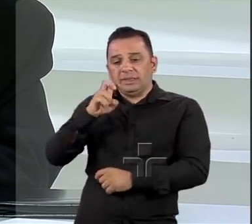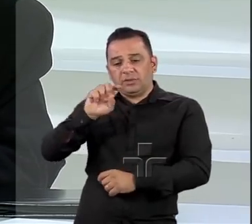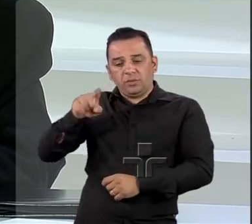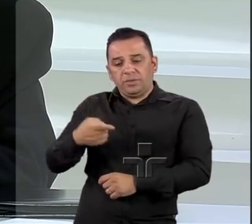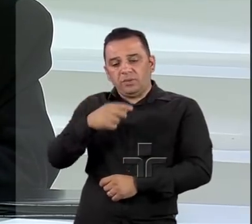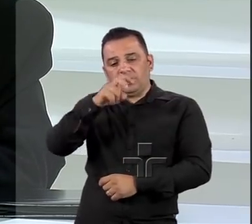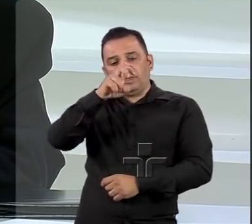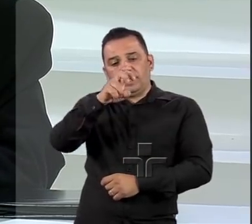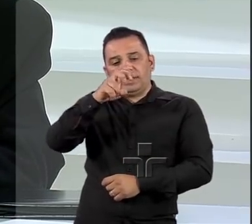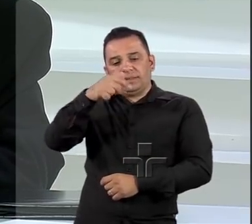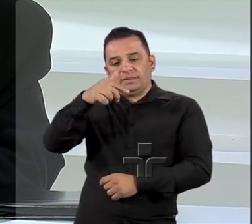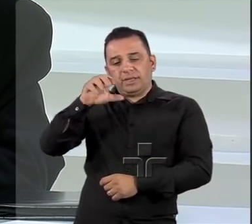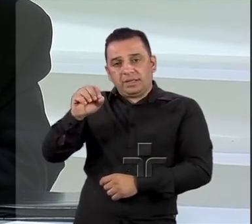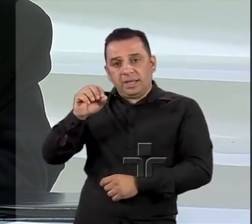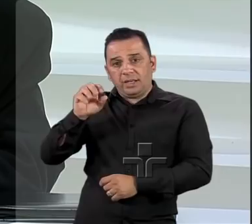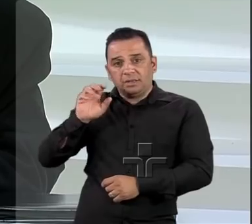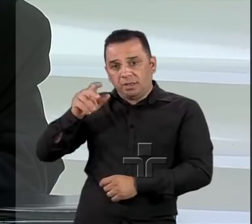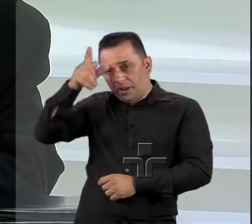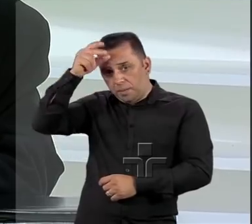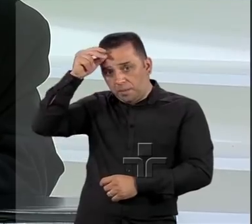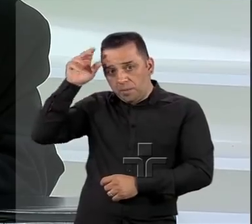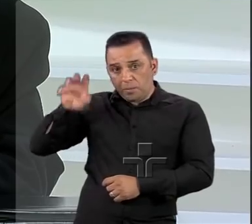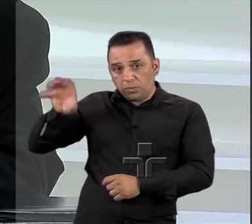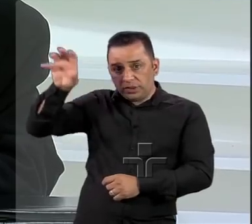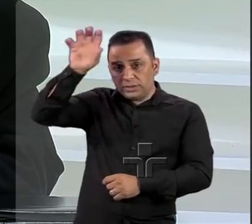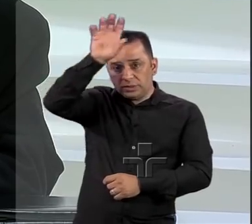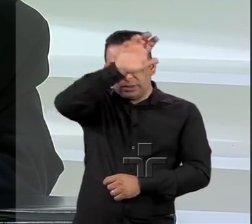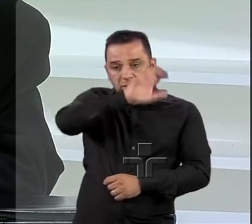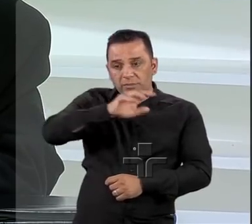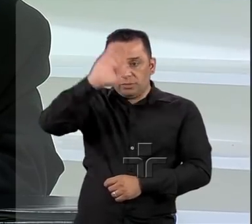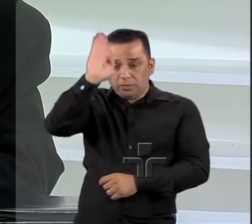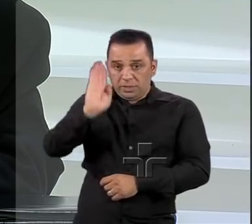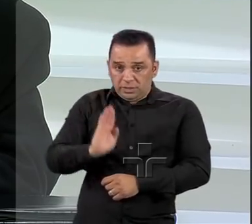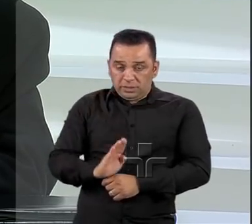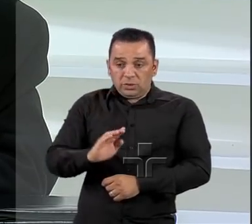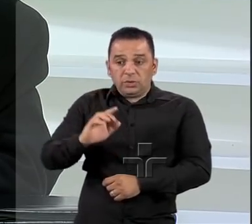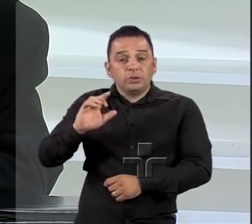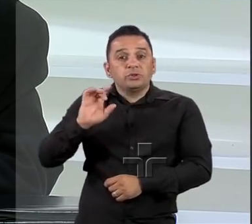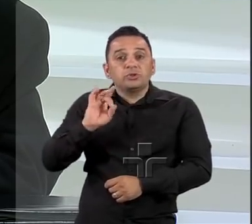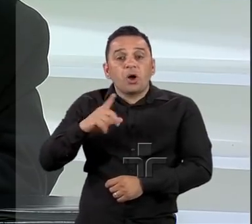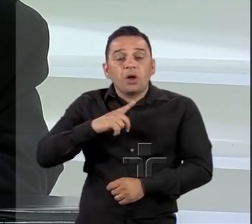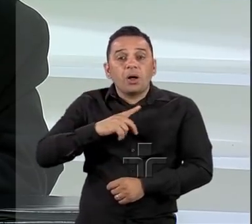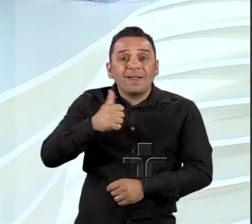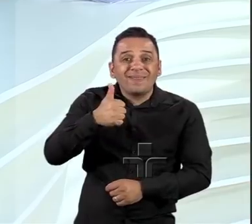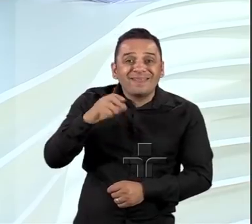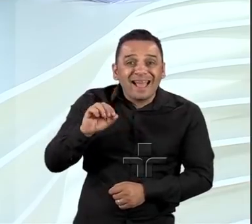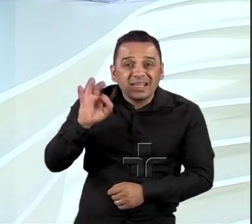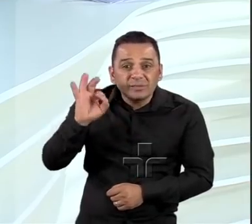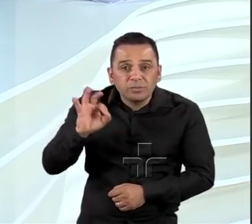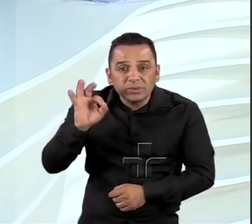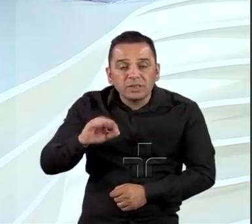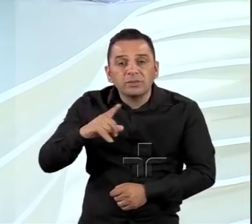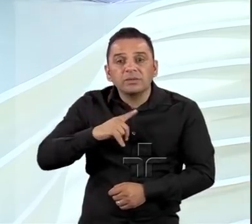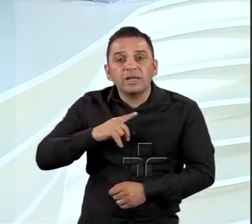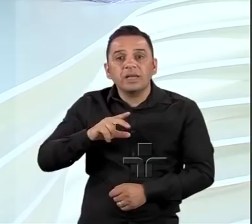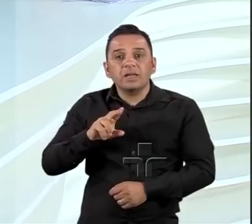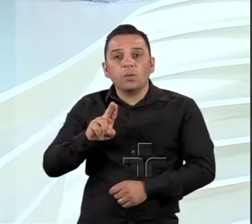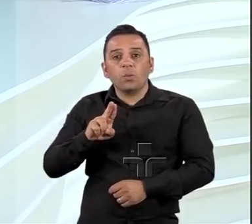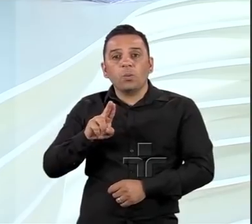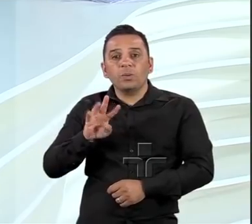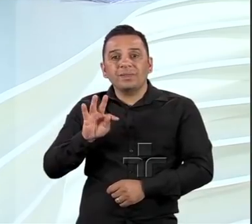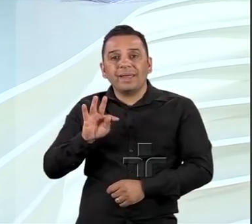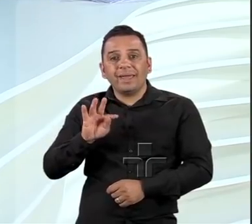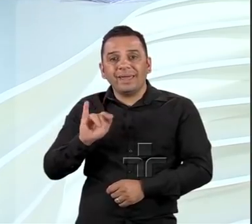Saibam os senhores que só 10% dos municípios do Brasil têm hospital com UTI. Então, veja, dos